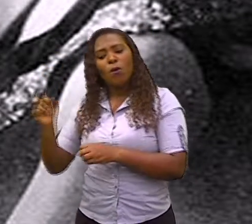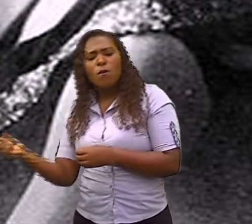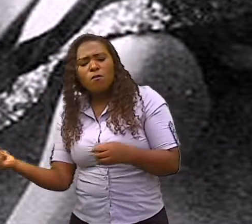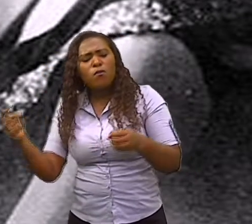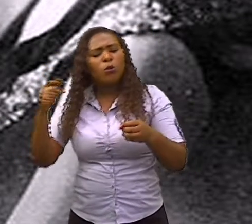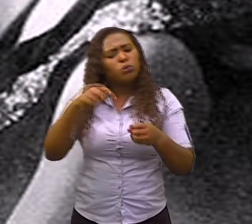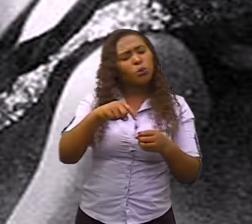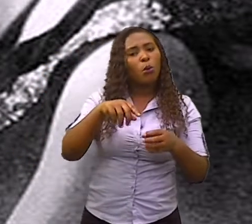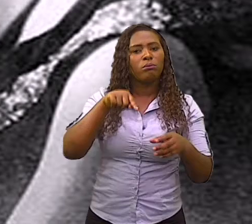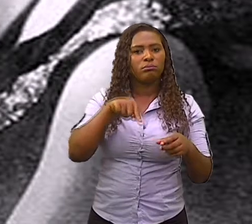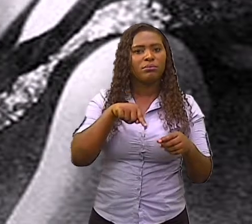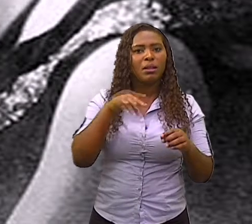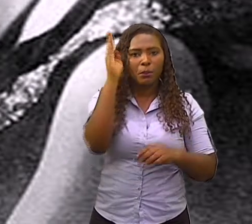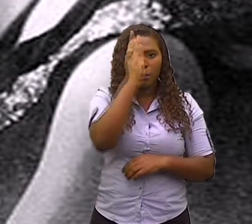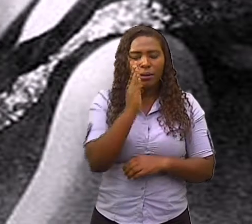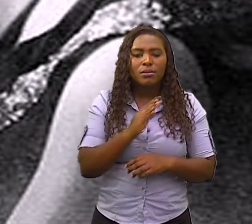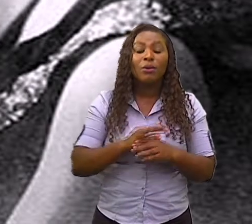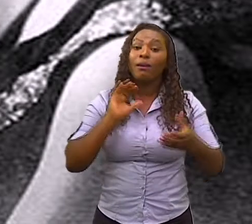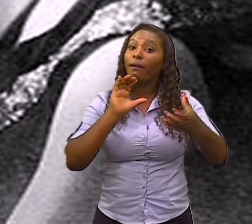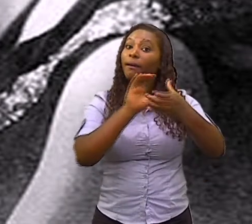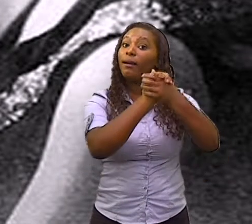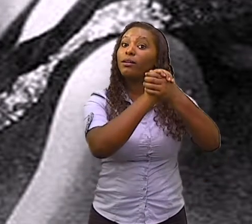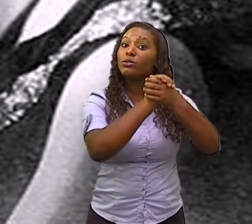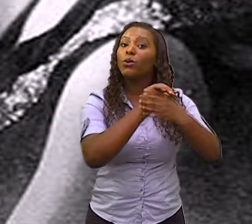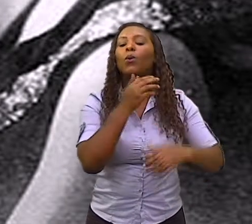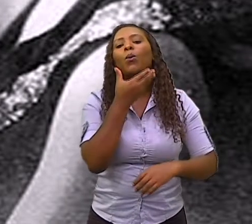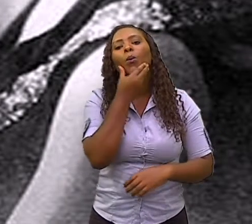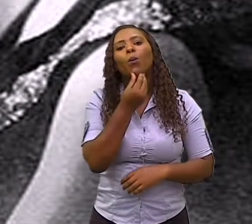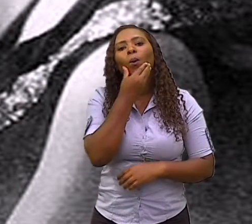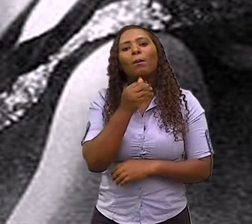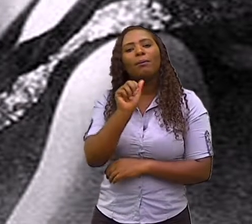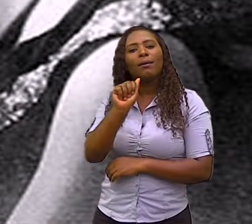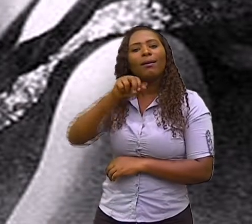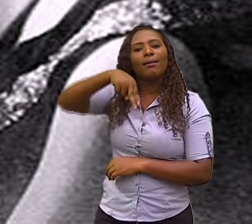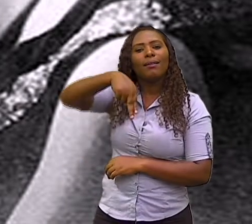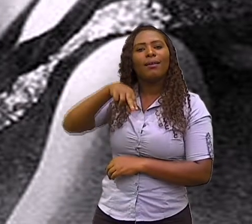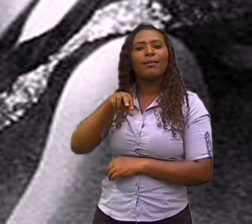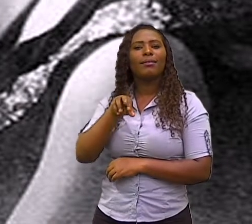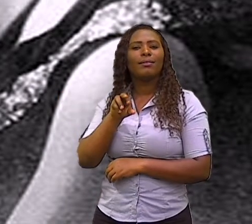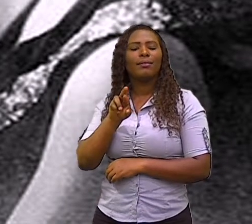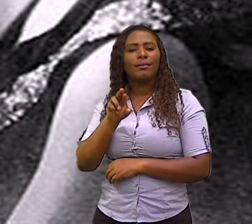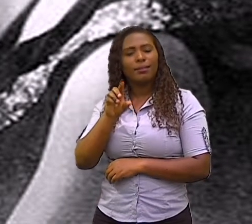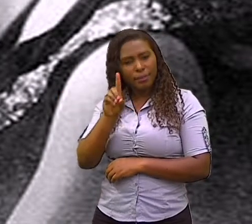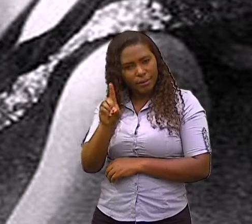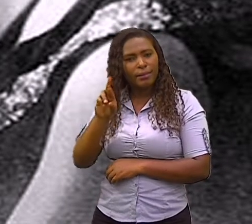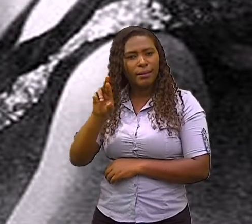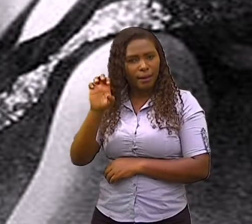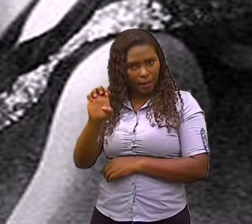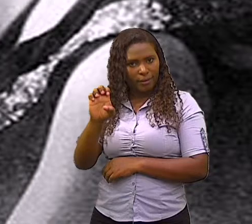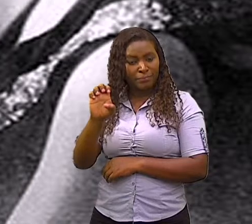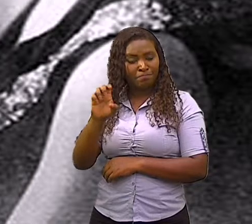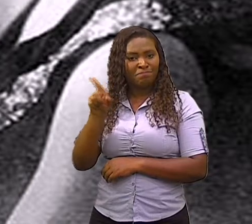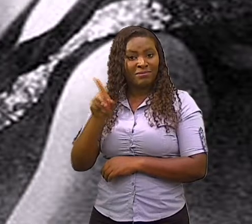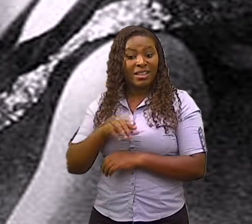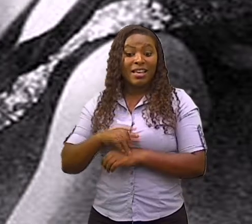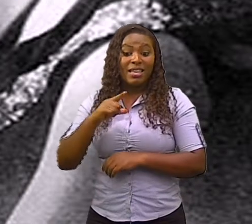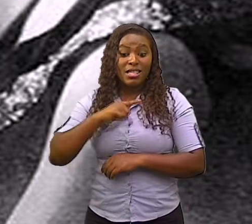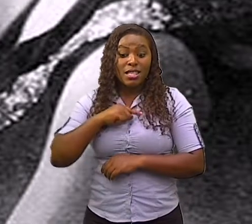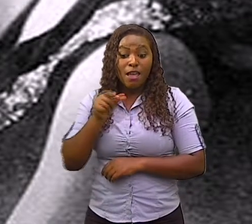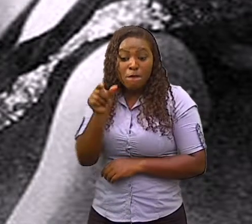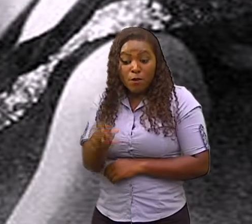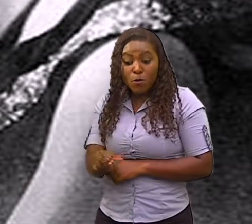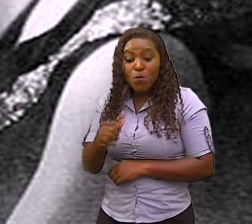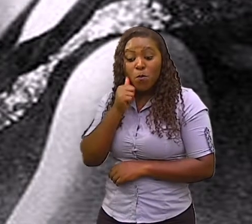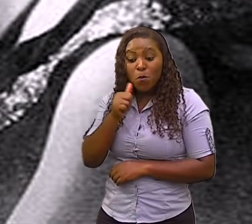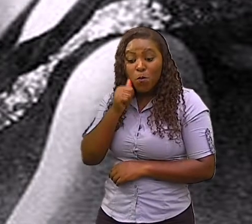Teixeira Pinto, com quem teve uma única filha, que é a Dulce, que seguiu com o seu legado e respeitando o seu legado.